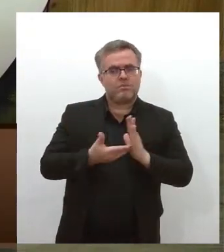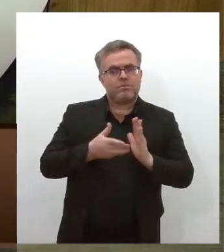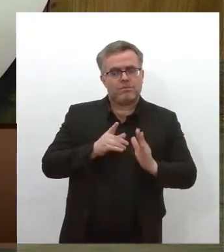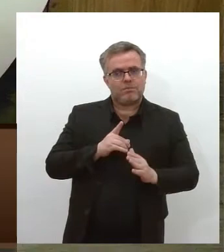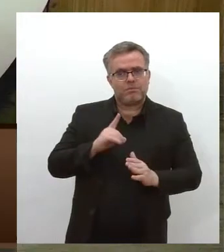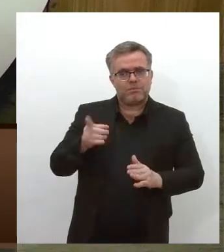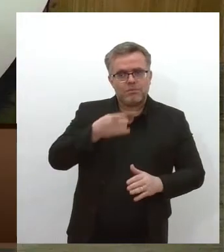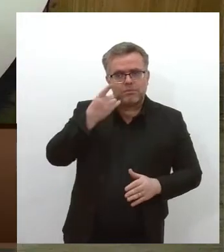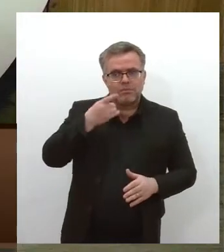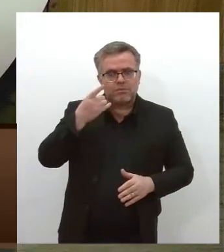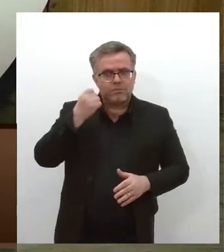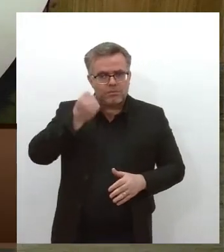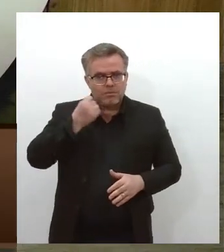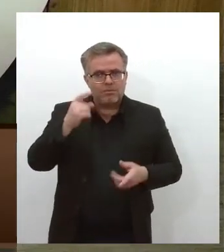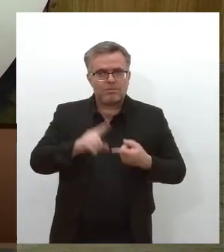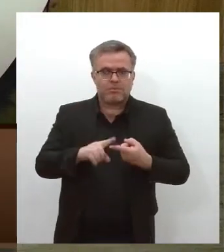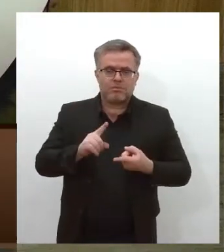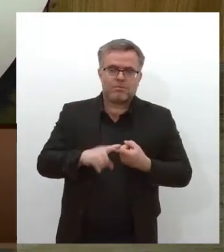senadores.